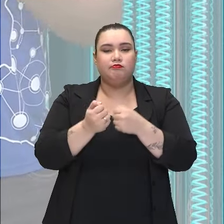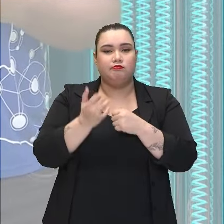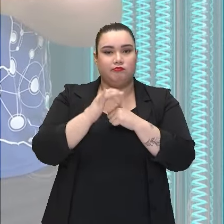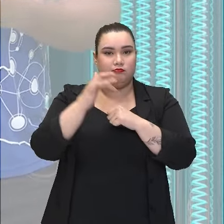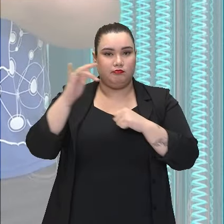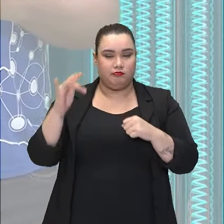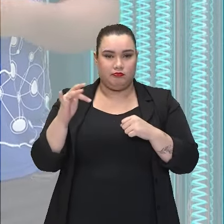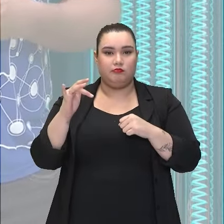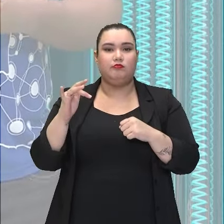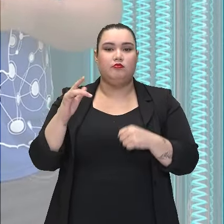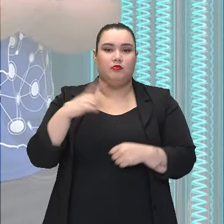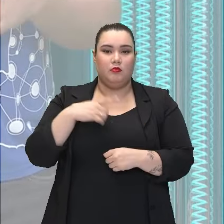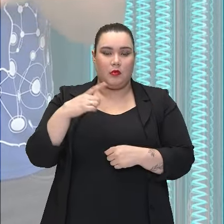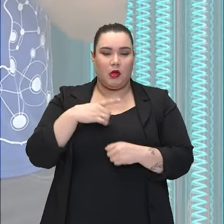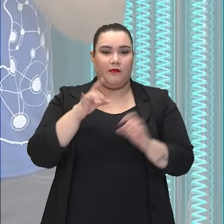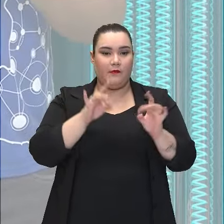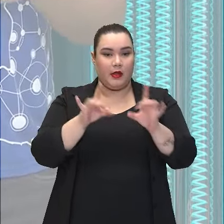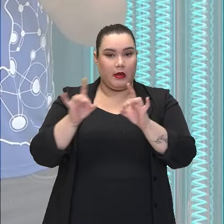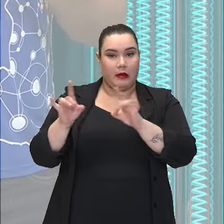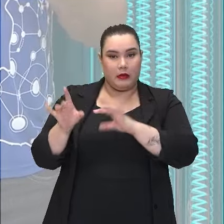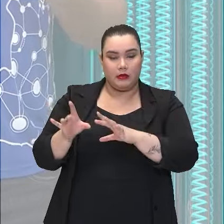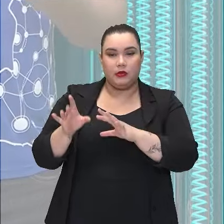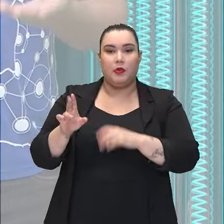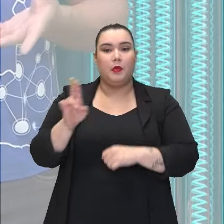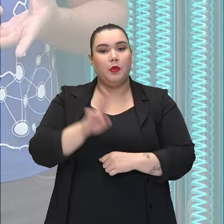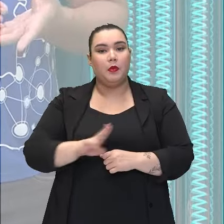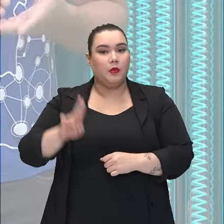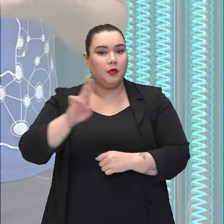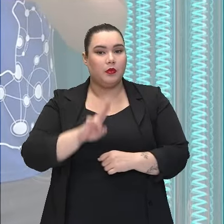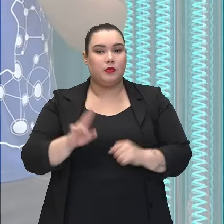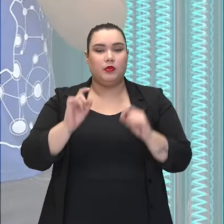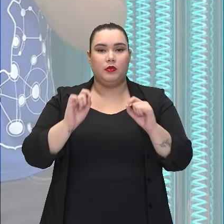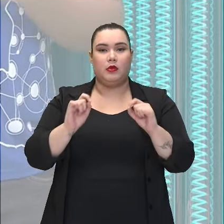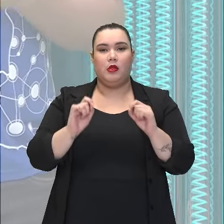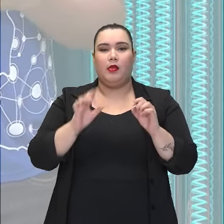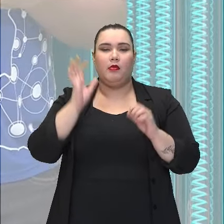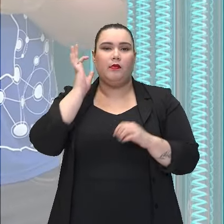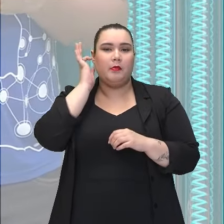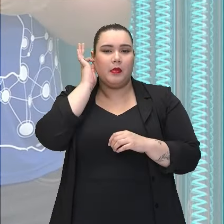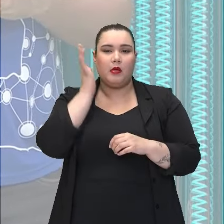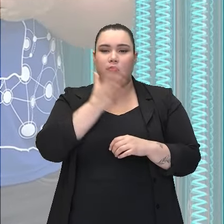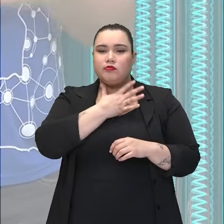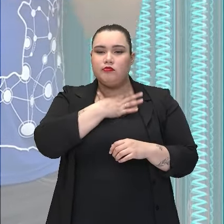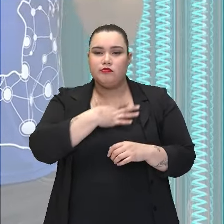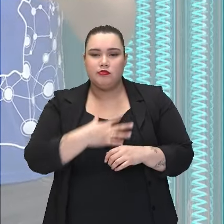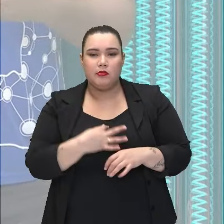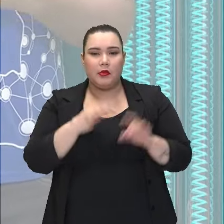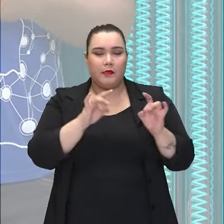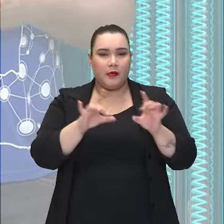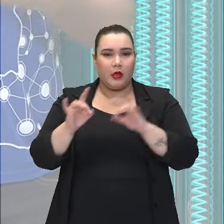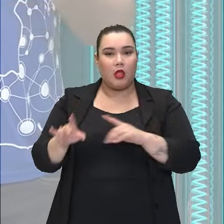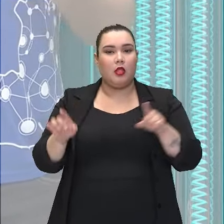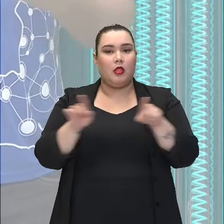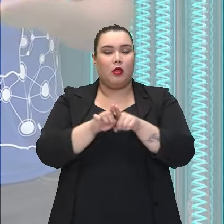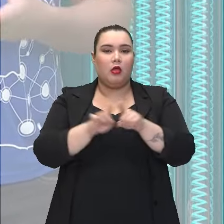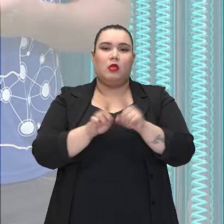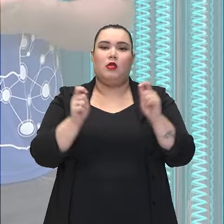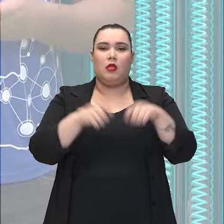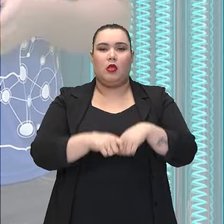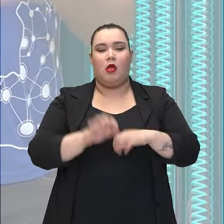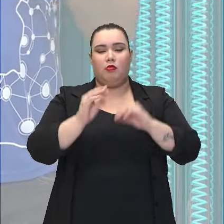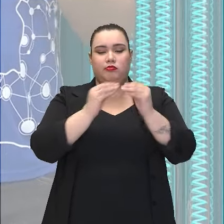grande de forma comercial, é utilizada para fazer joias e também é utilizada para perfurar poços